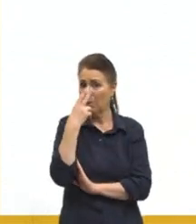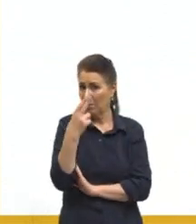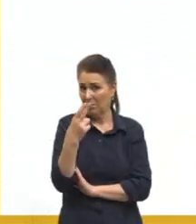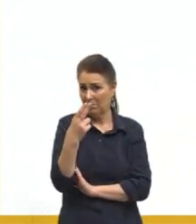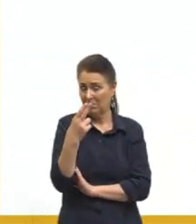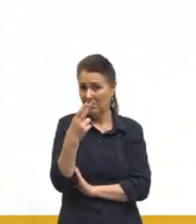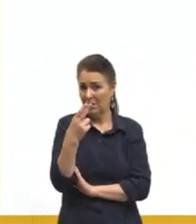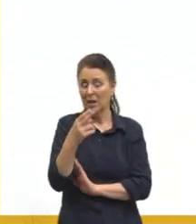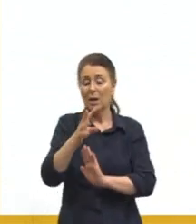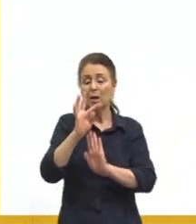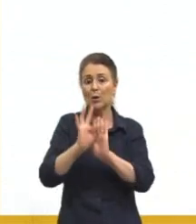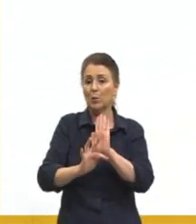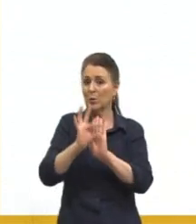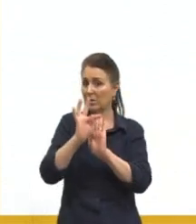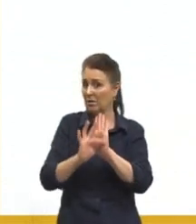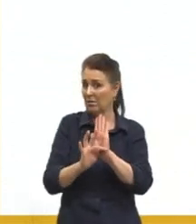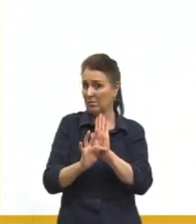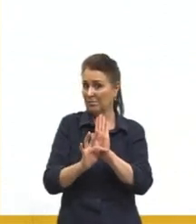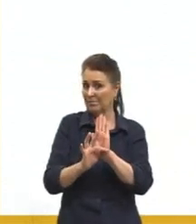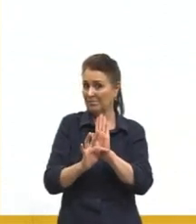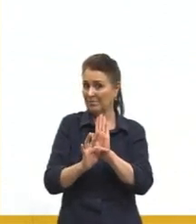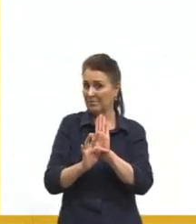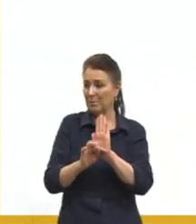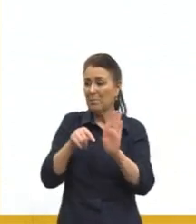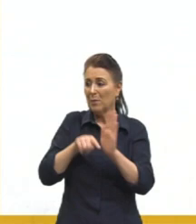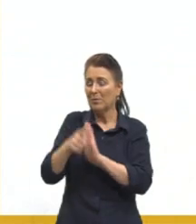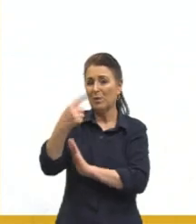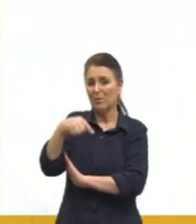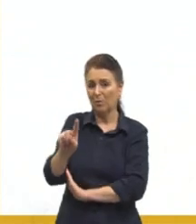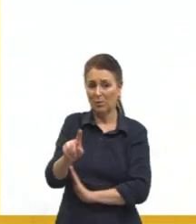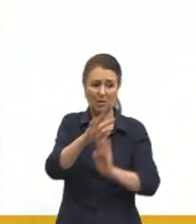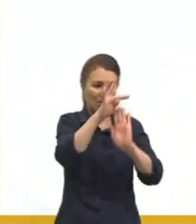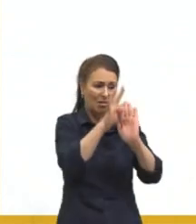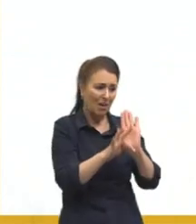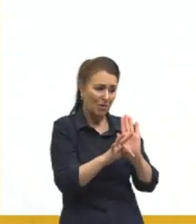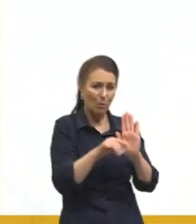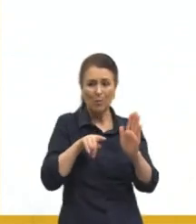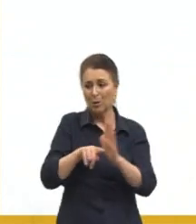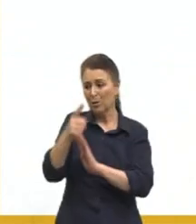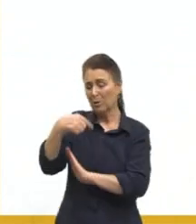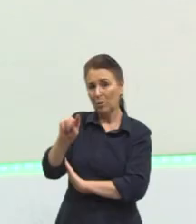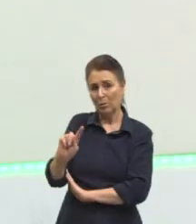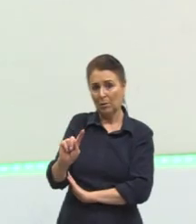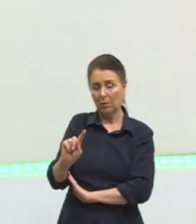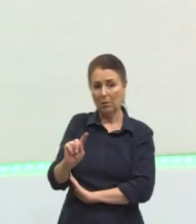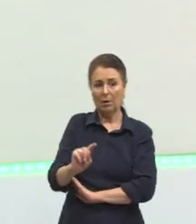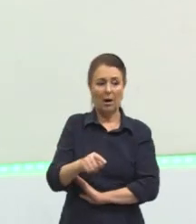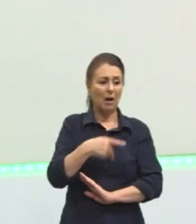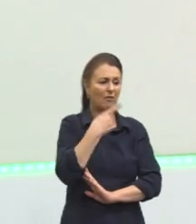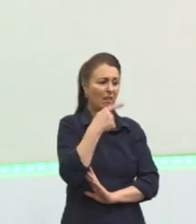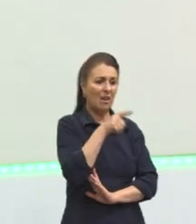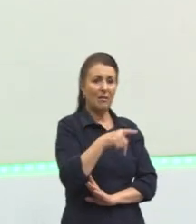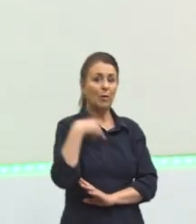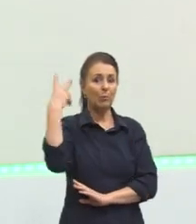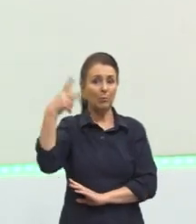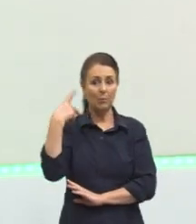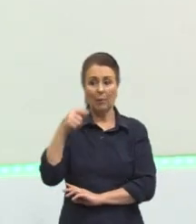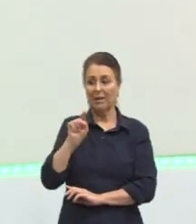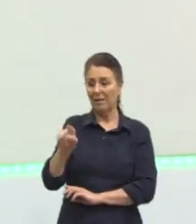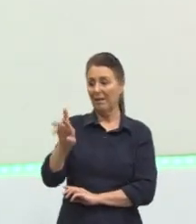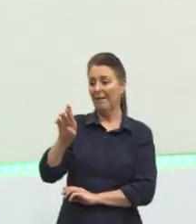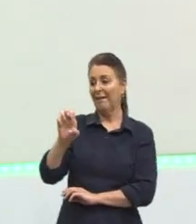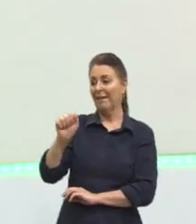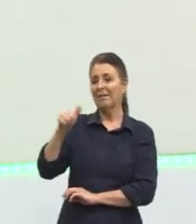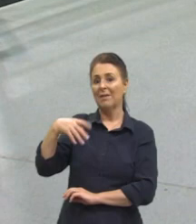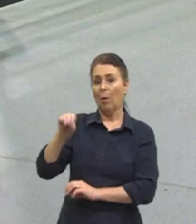no texto ali no Brasil no texto e cobrava outra coisa na questão falava de poluição mas cobrava a reação falava